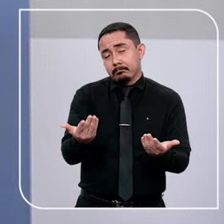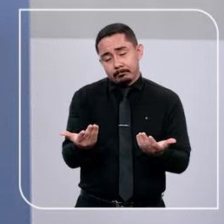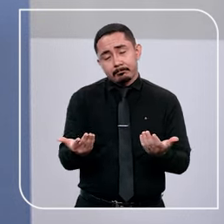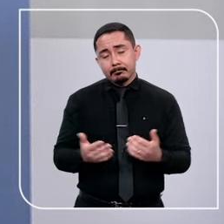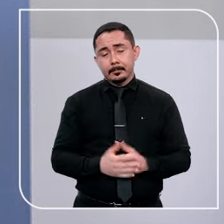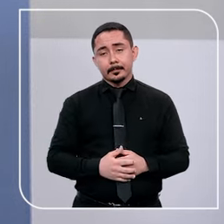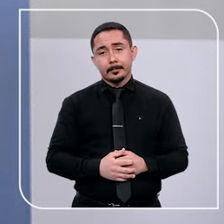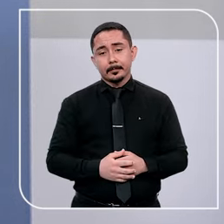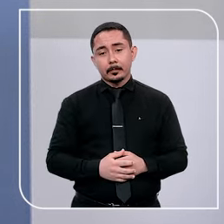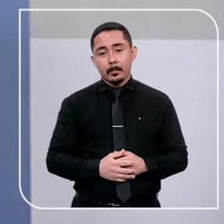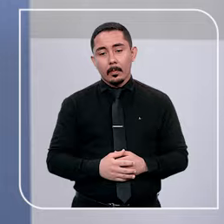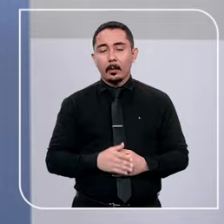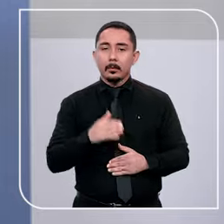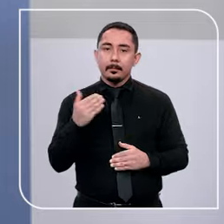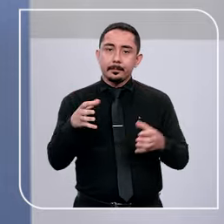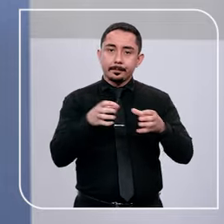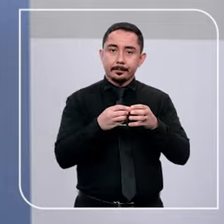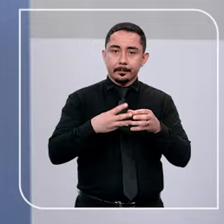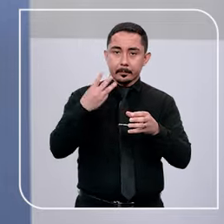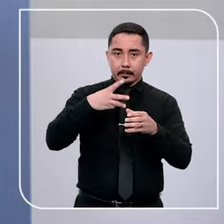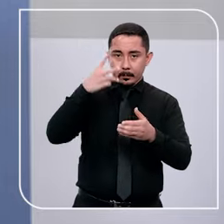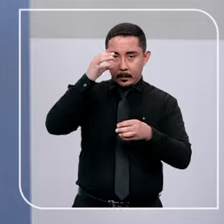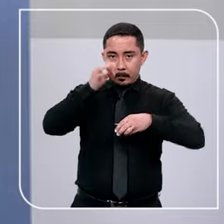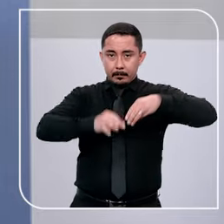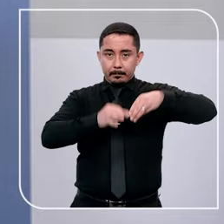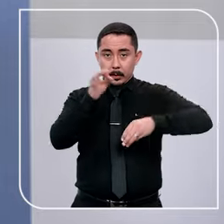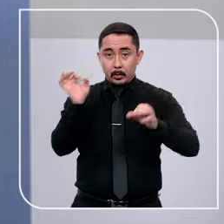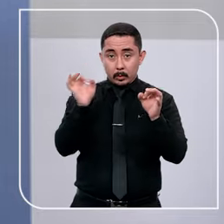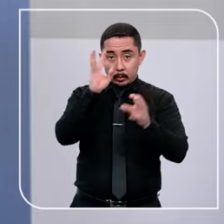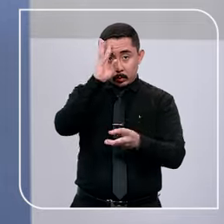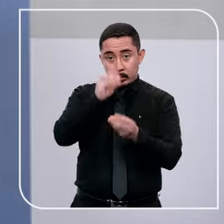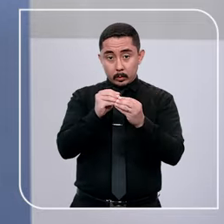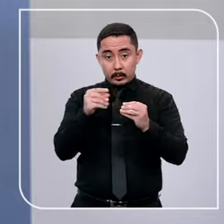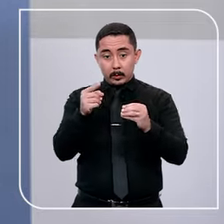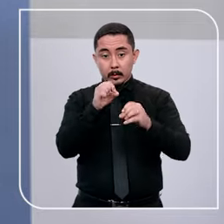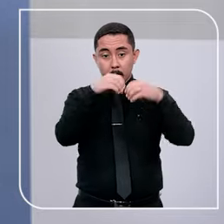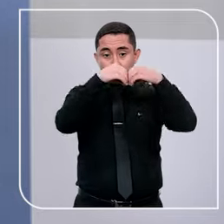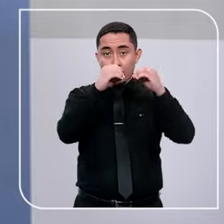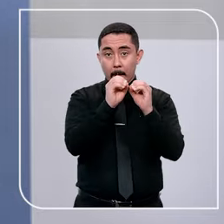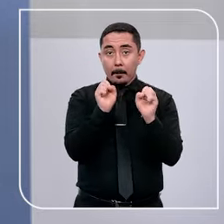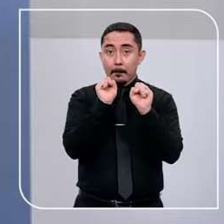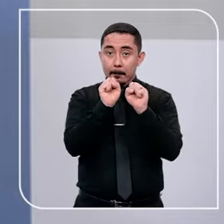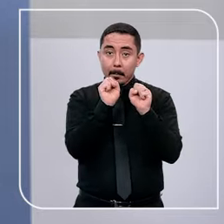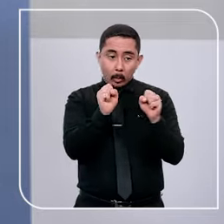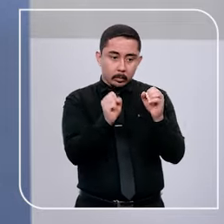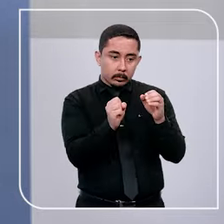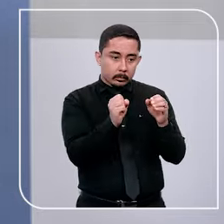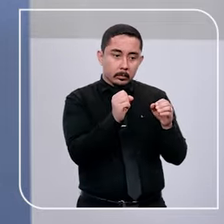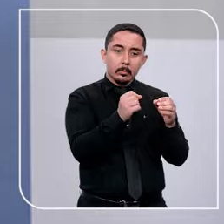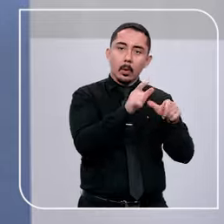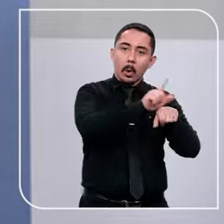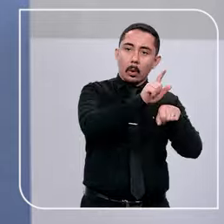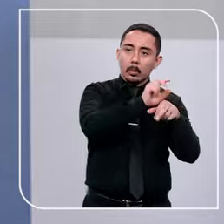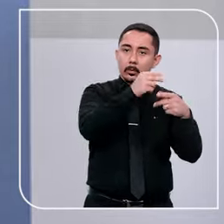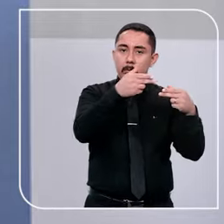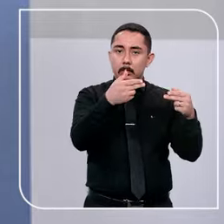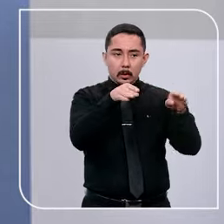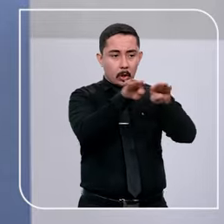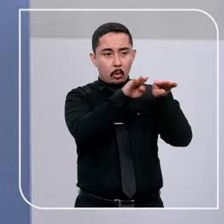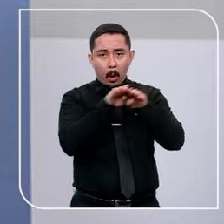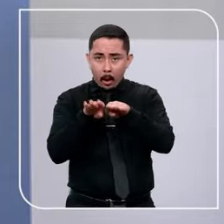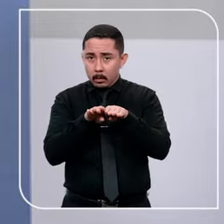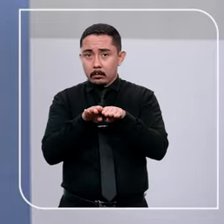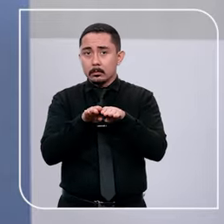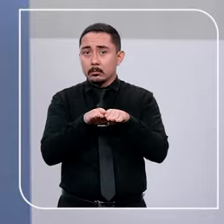voto ainda na terceira turma os ministros concluíram que shoppings podem instalar lojas do mesmo ramo em áreas